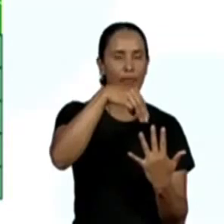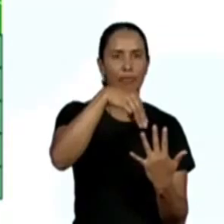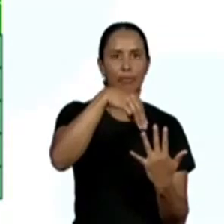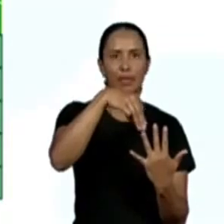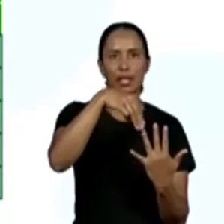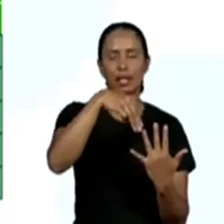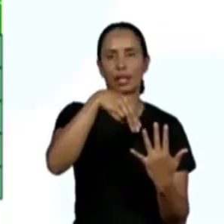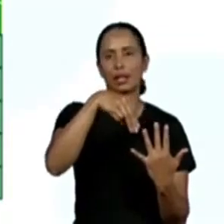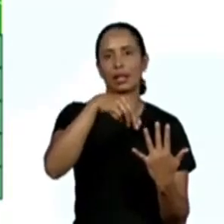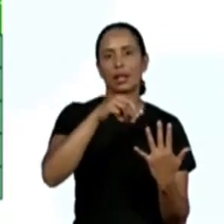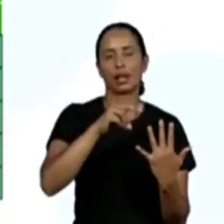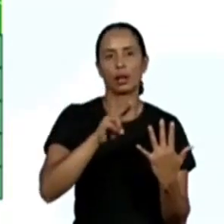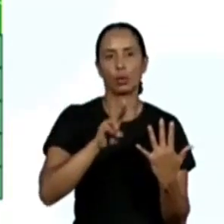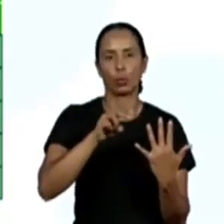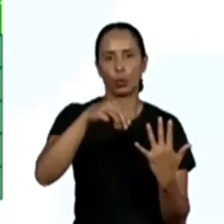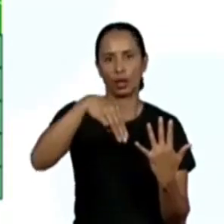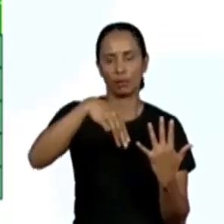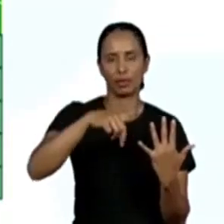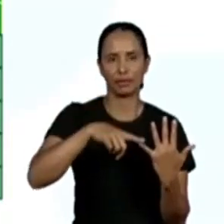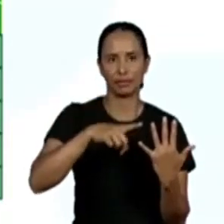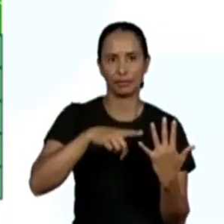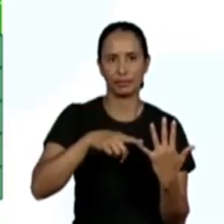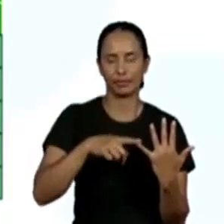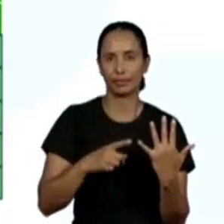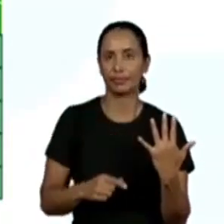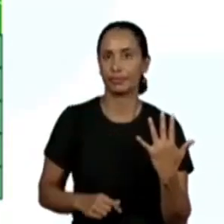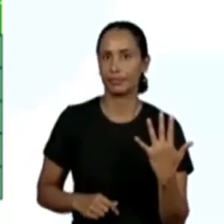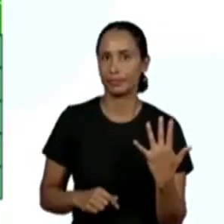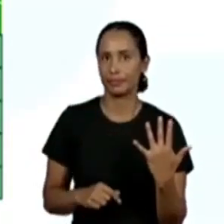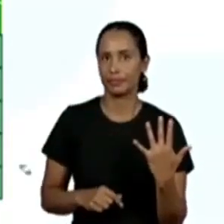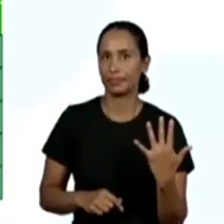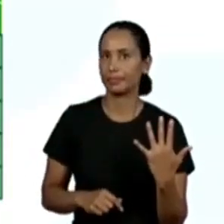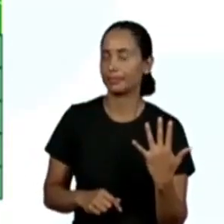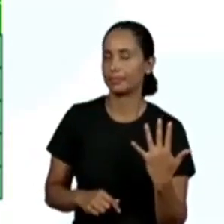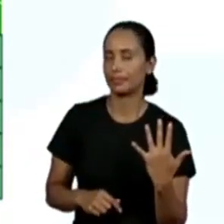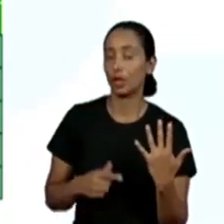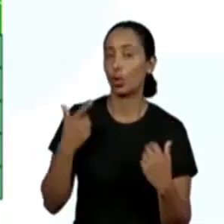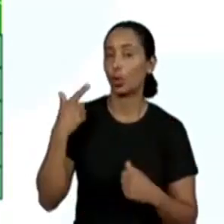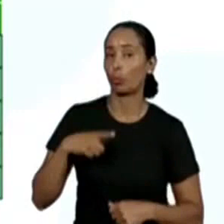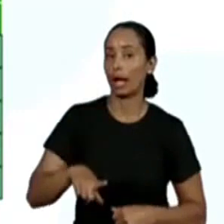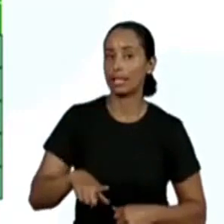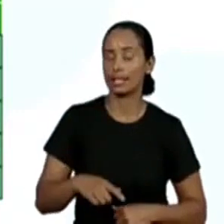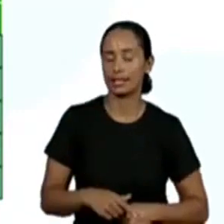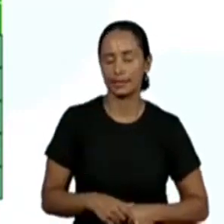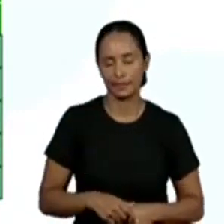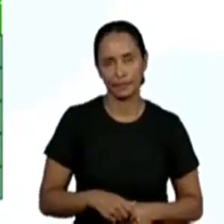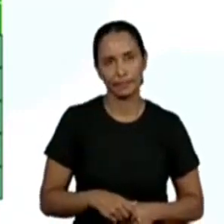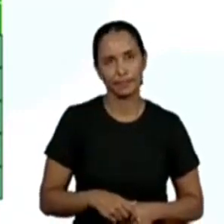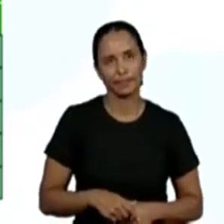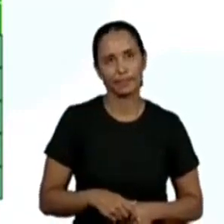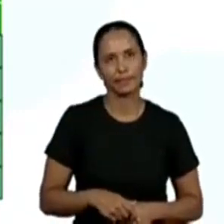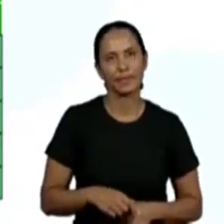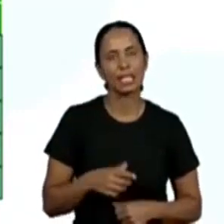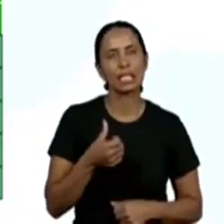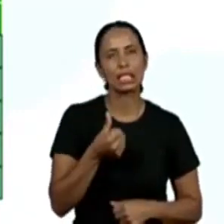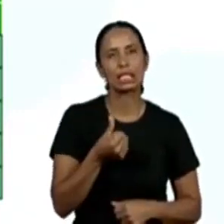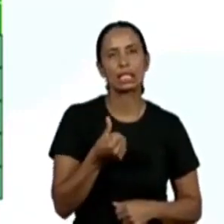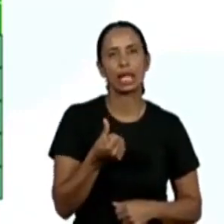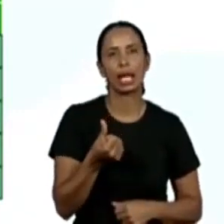ver o outro que eu coloquei ali, ó. Então, deixa eu apagar aqui. Vamos ver o outro. O próximo número depois do 6